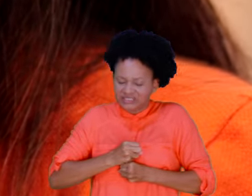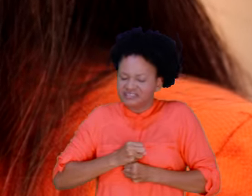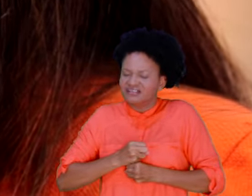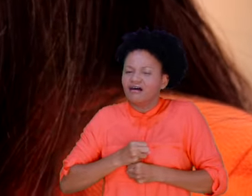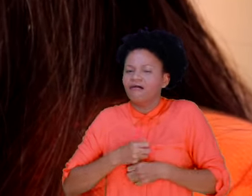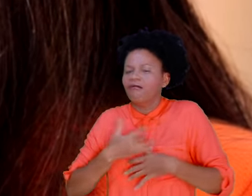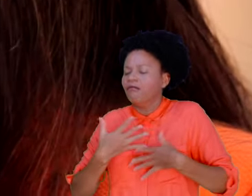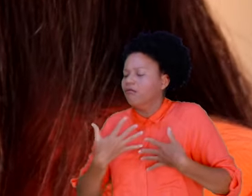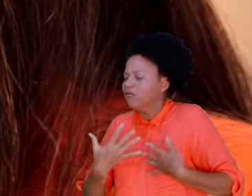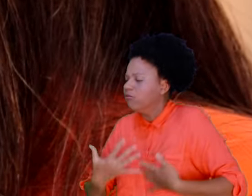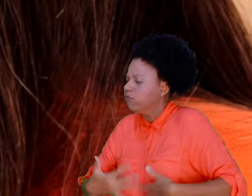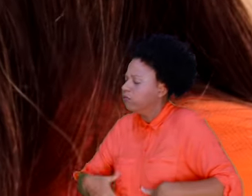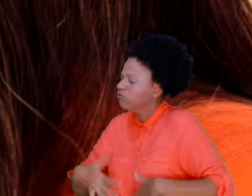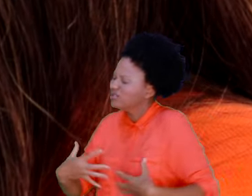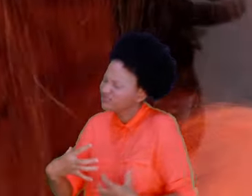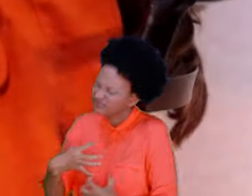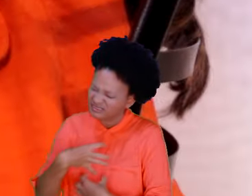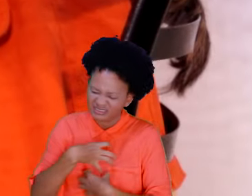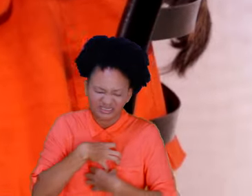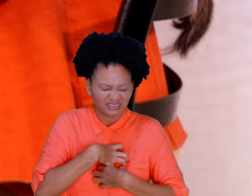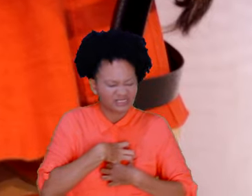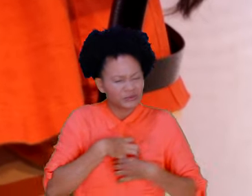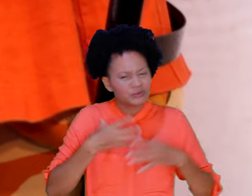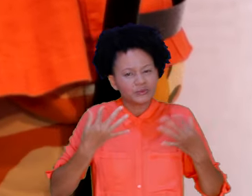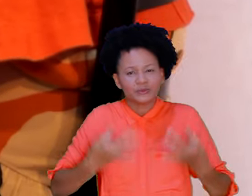Doeu, eu sei,